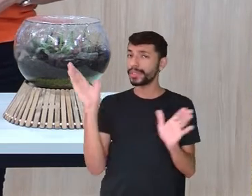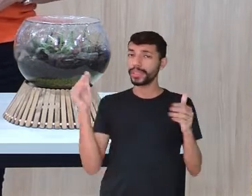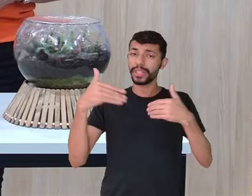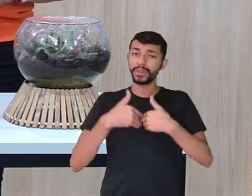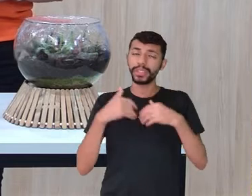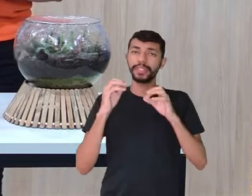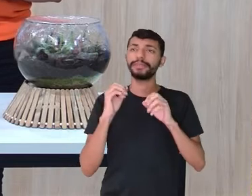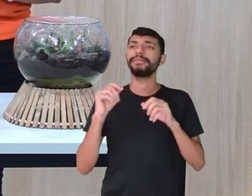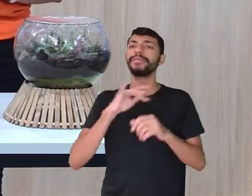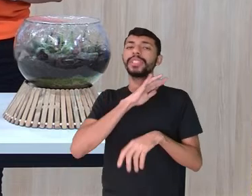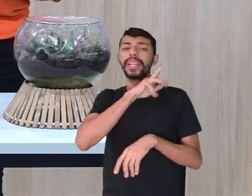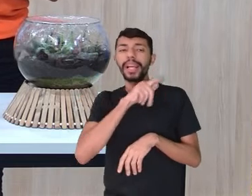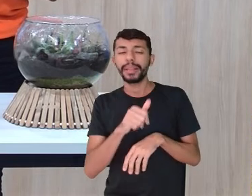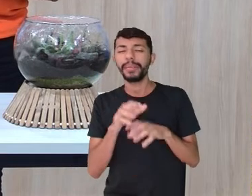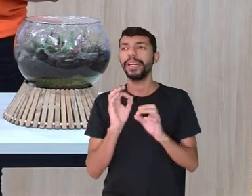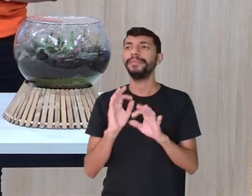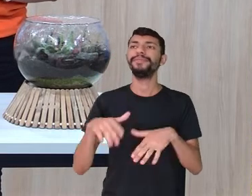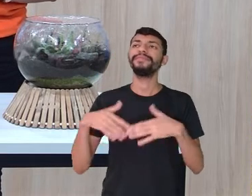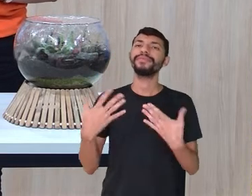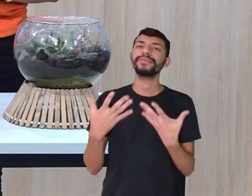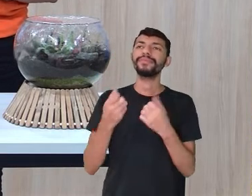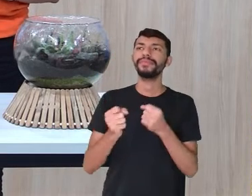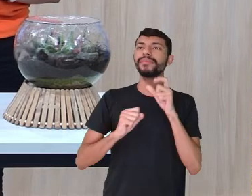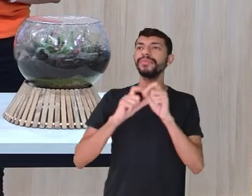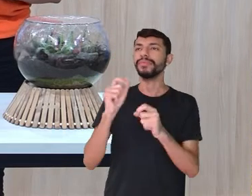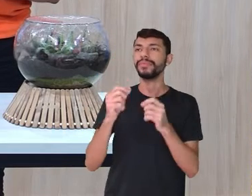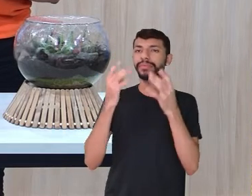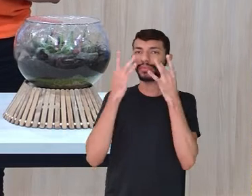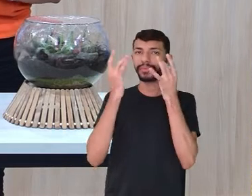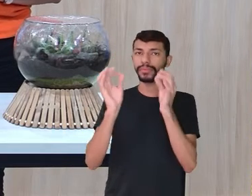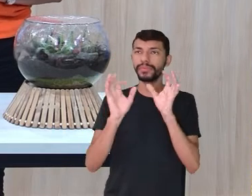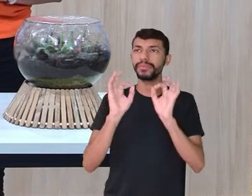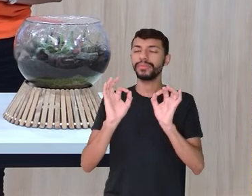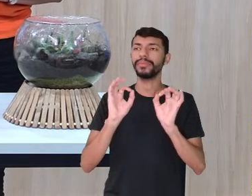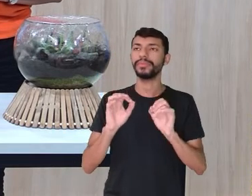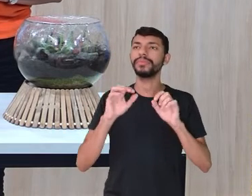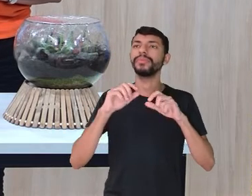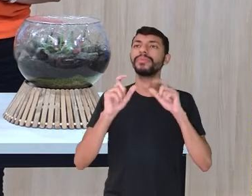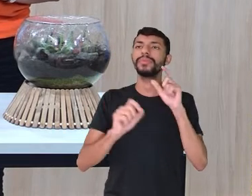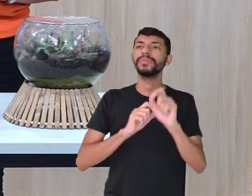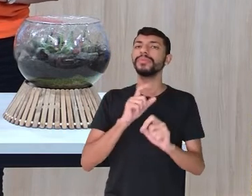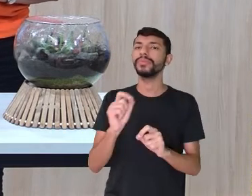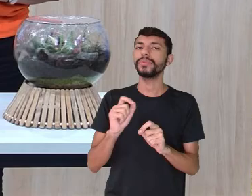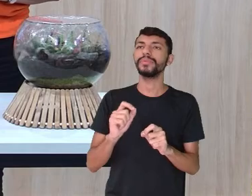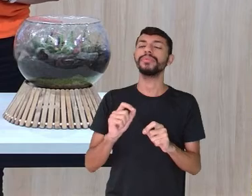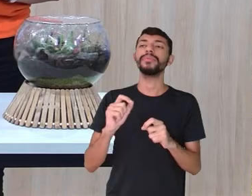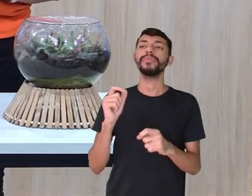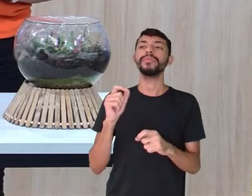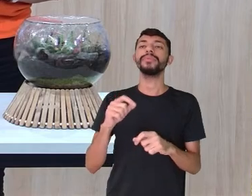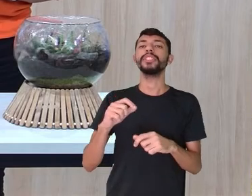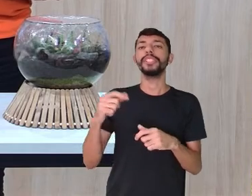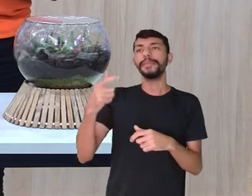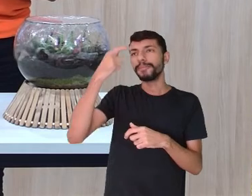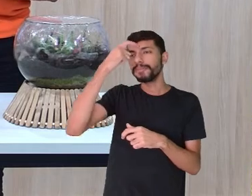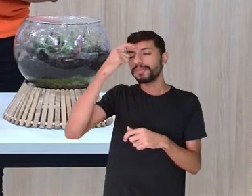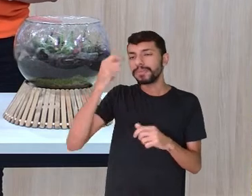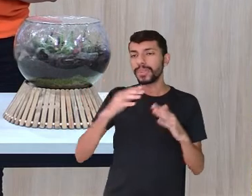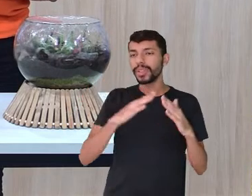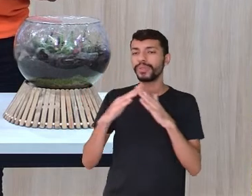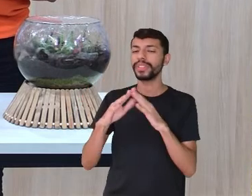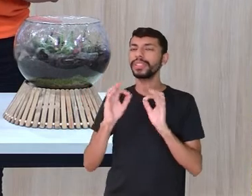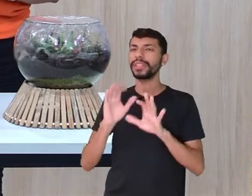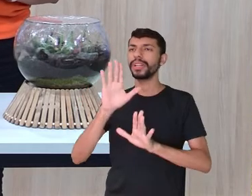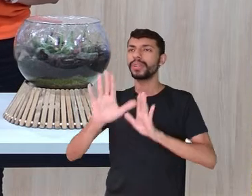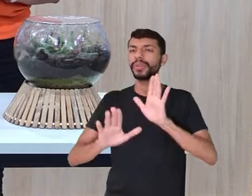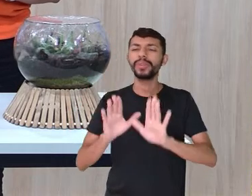os animais, os pets. Então, ficar bem atento a essa questão. Vamos fazer essa conscientização com os nossos vizinhos, cuidado para